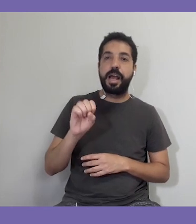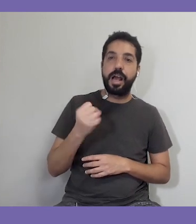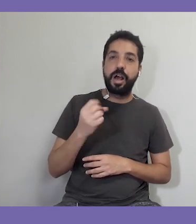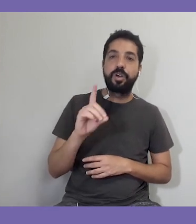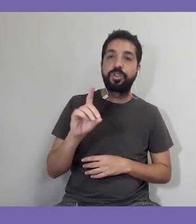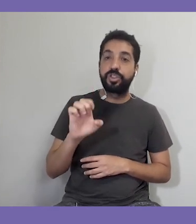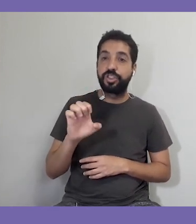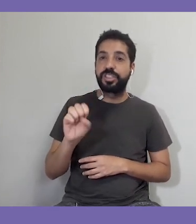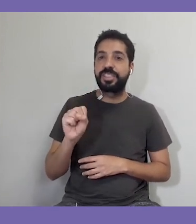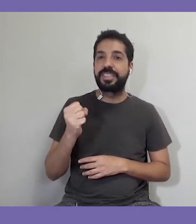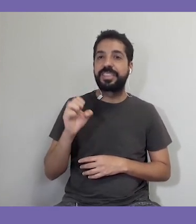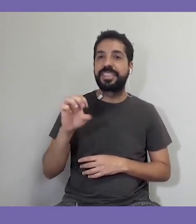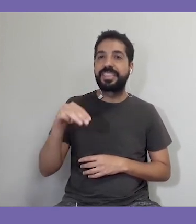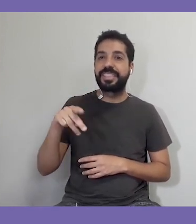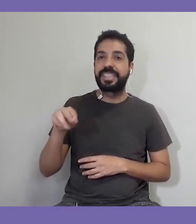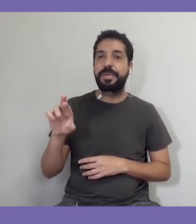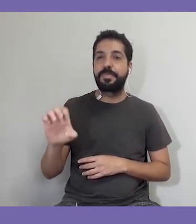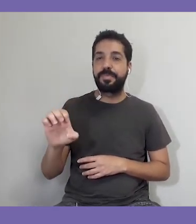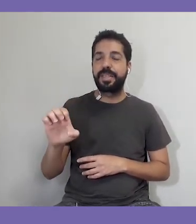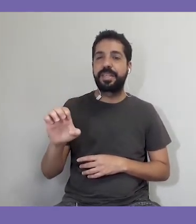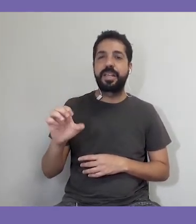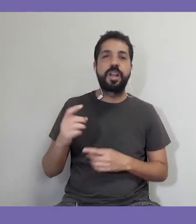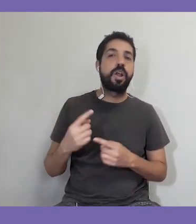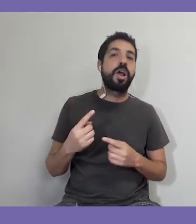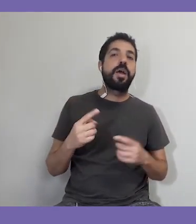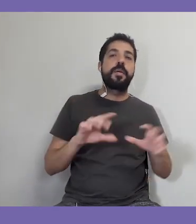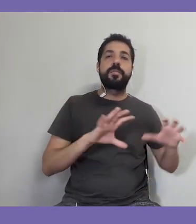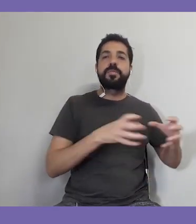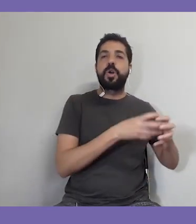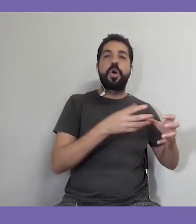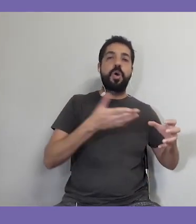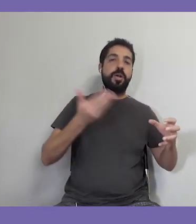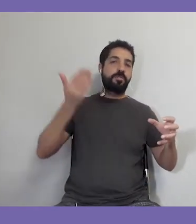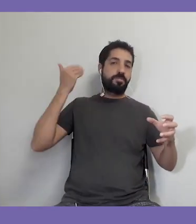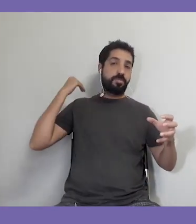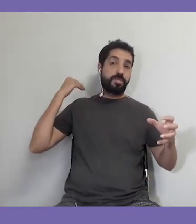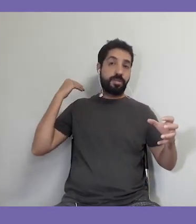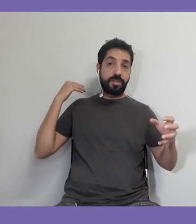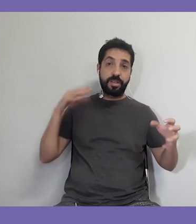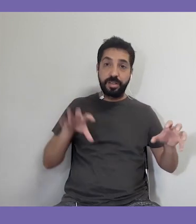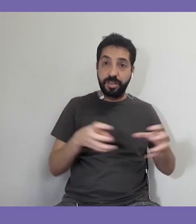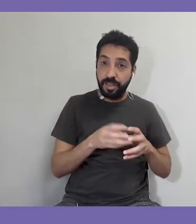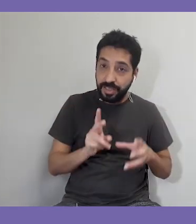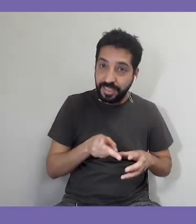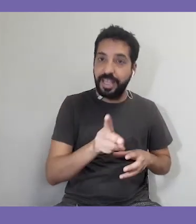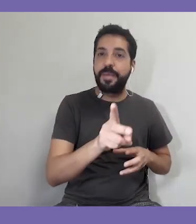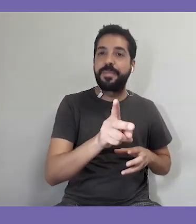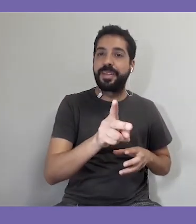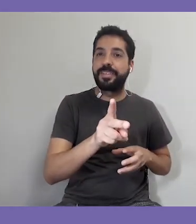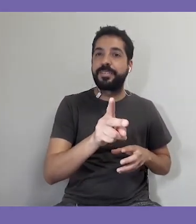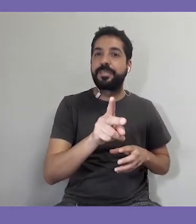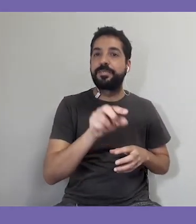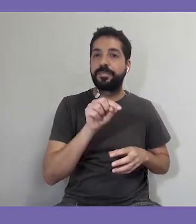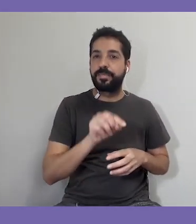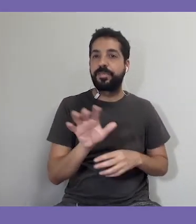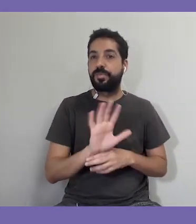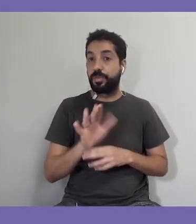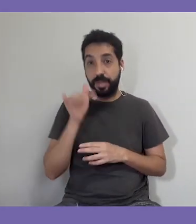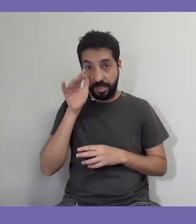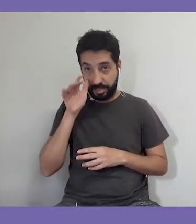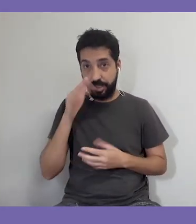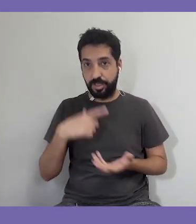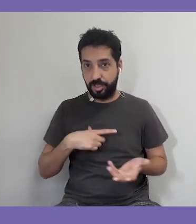amanhã. Aproveitem. Estou adicionando a Paula Quimo novamente.